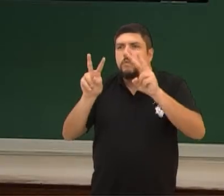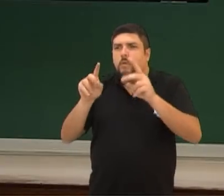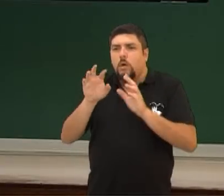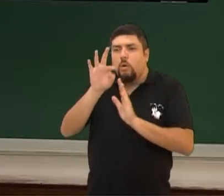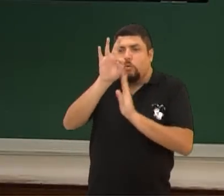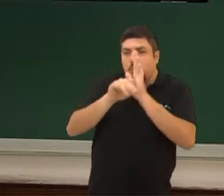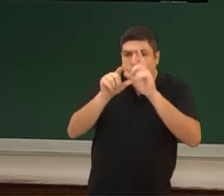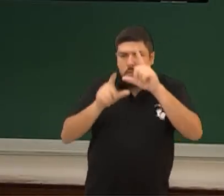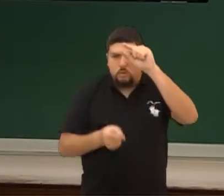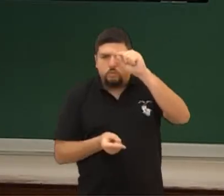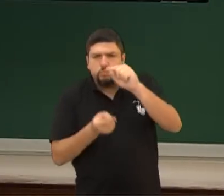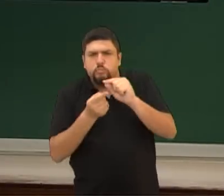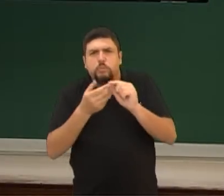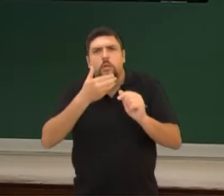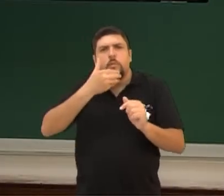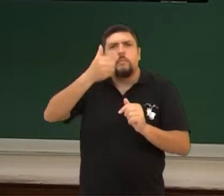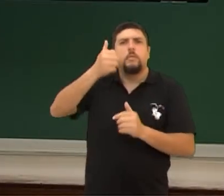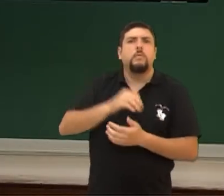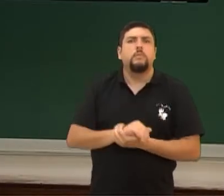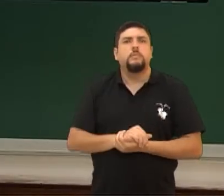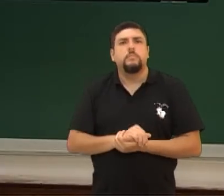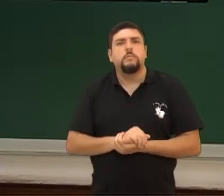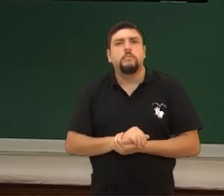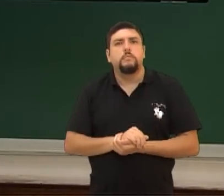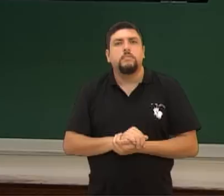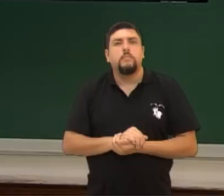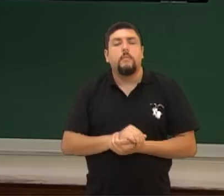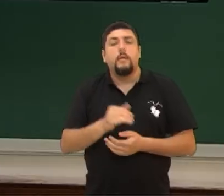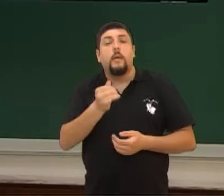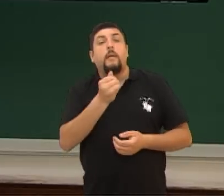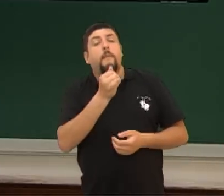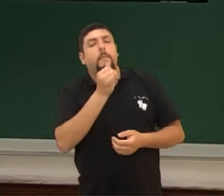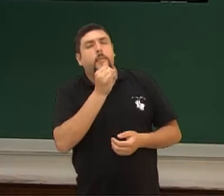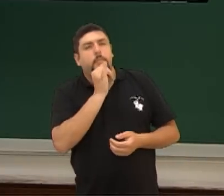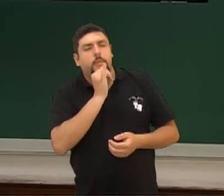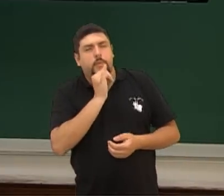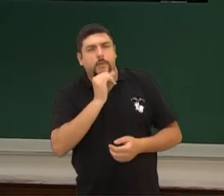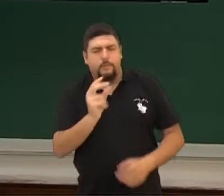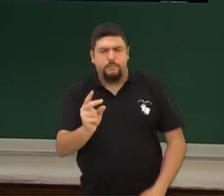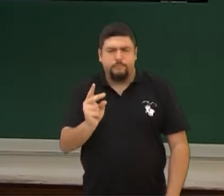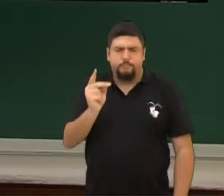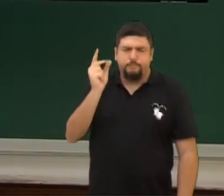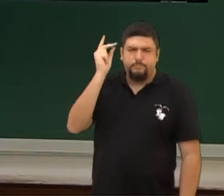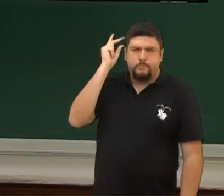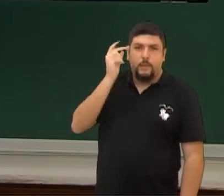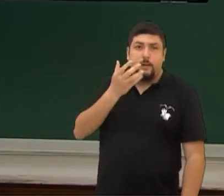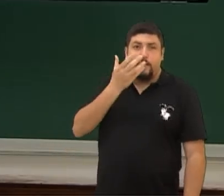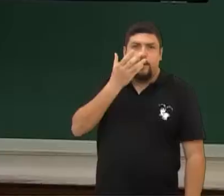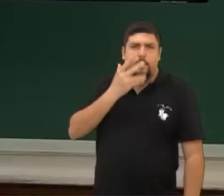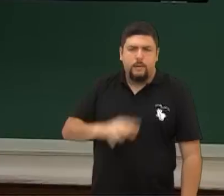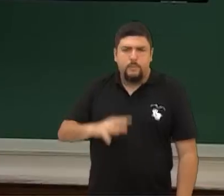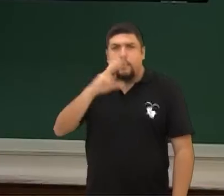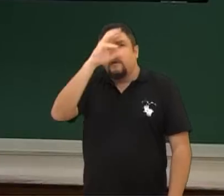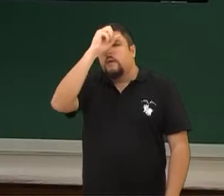ajuda a relacionar. Como que acontece aquela leitura inicial na nossa fase de alfabetização?